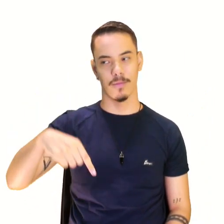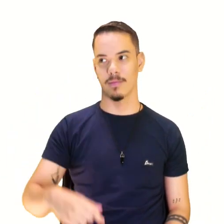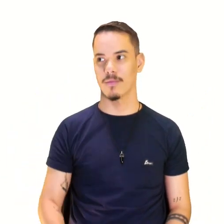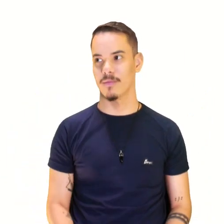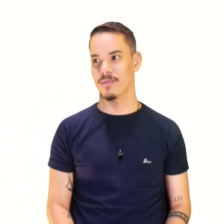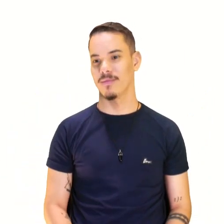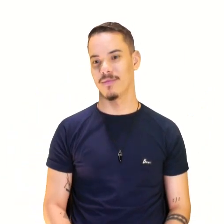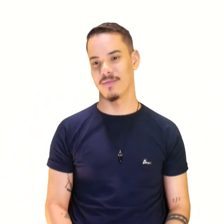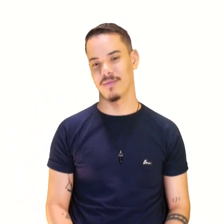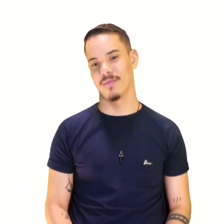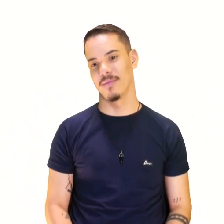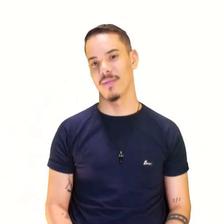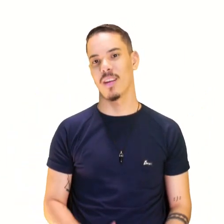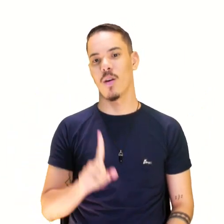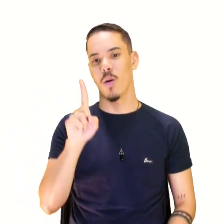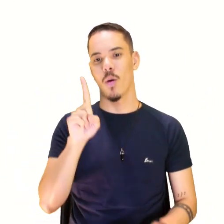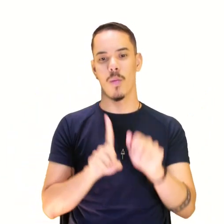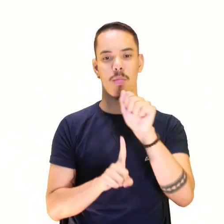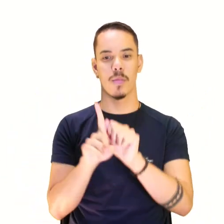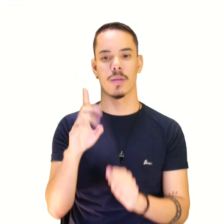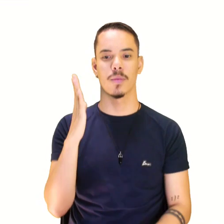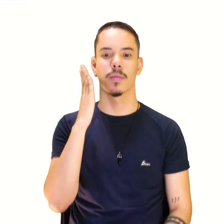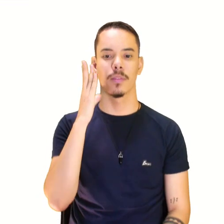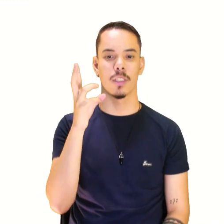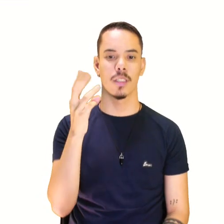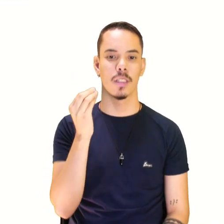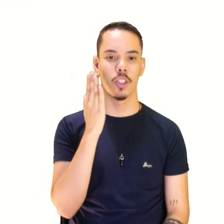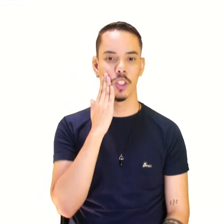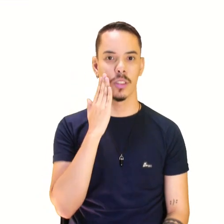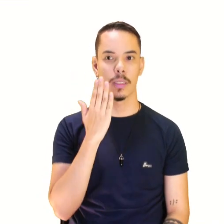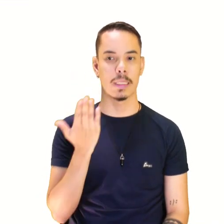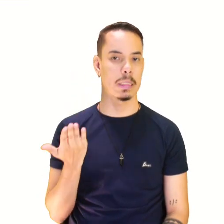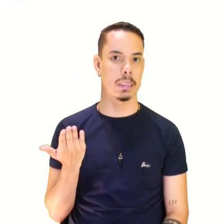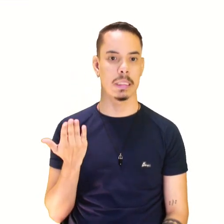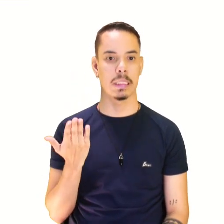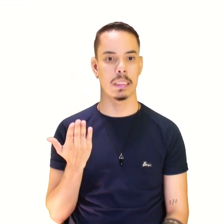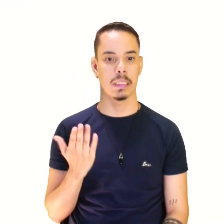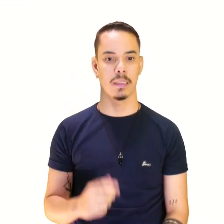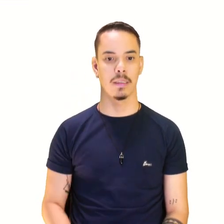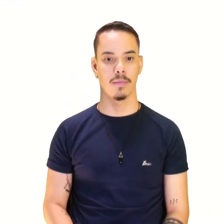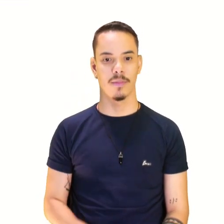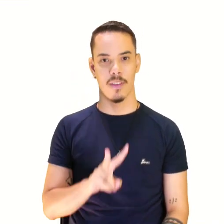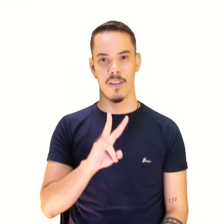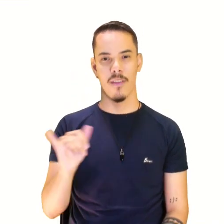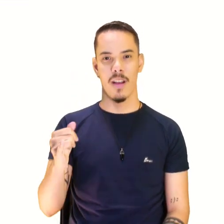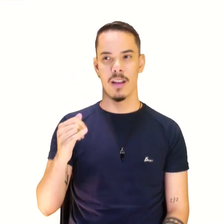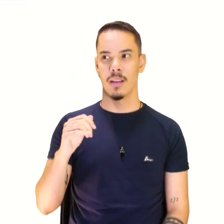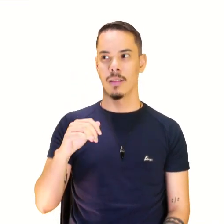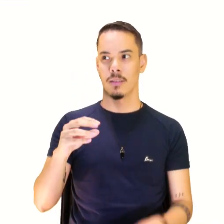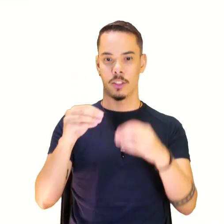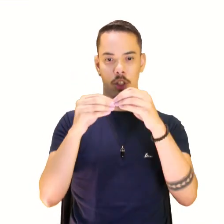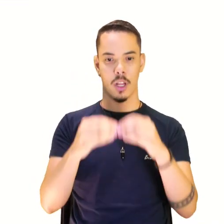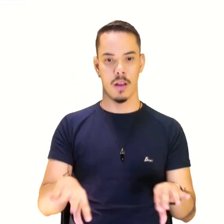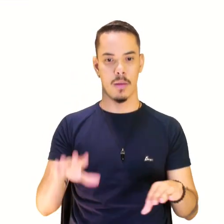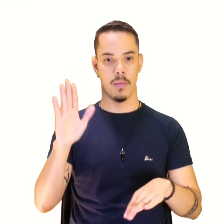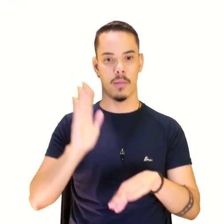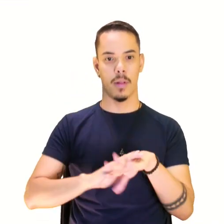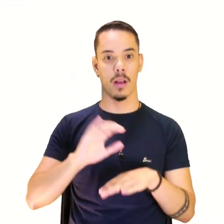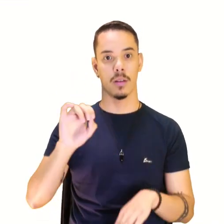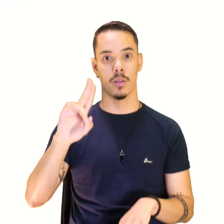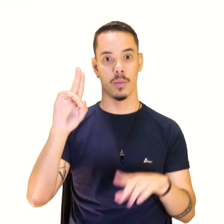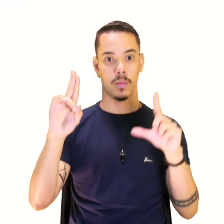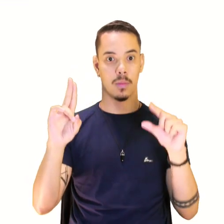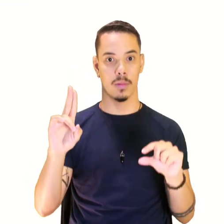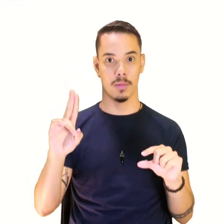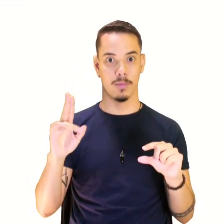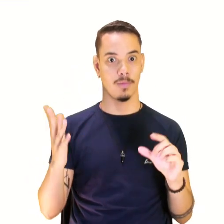Um mês, 30 dias. E agora? Vai derramar, vai estragar mais água ou menos água?